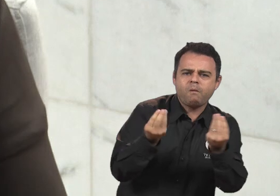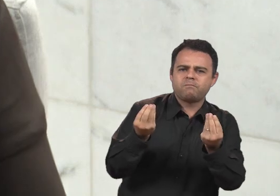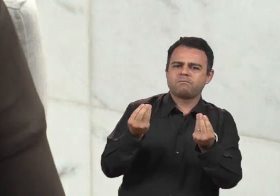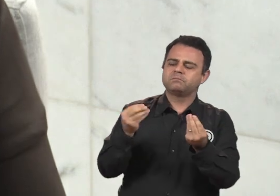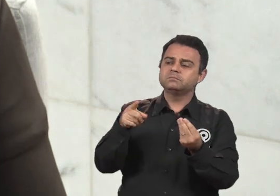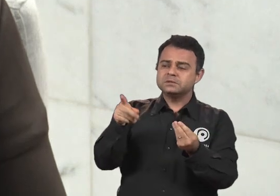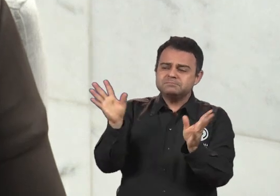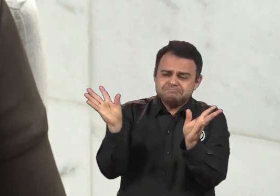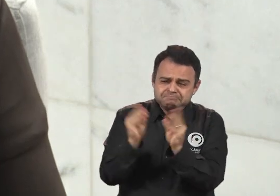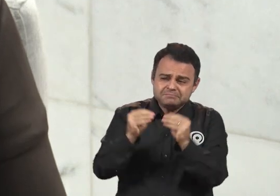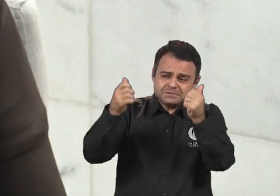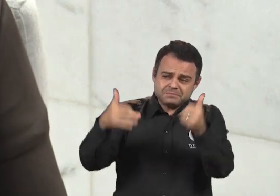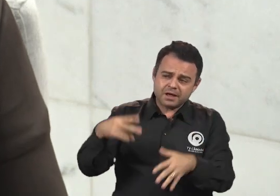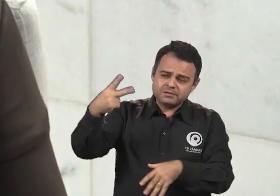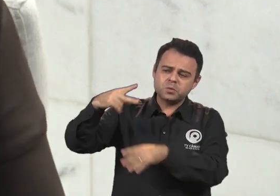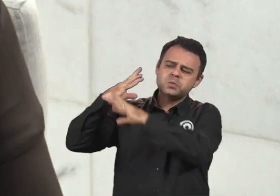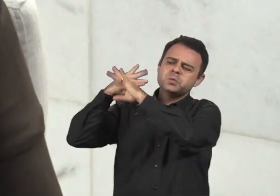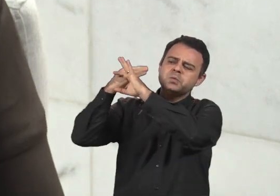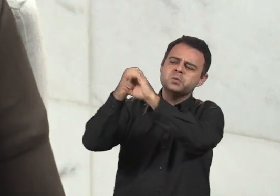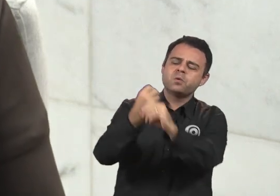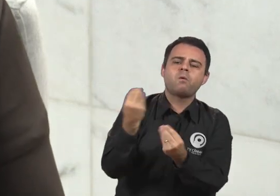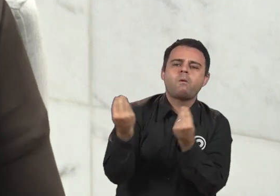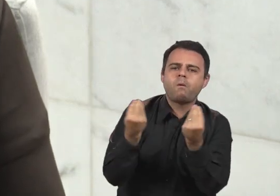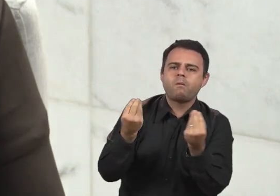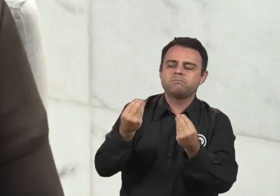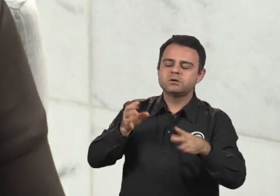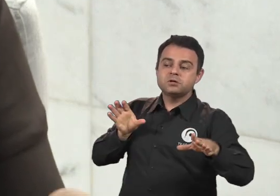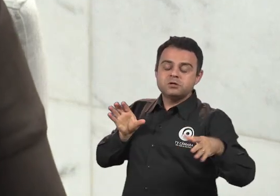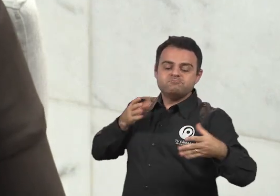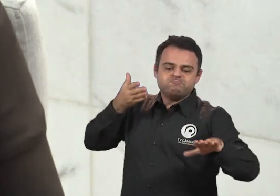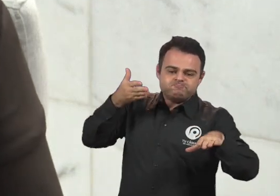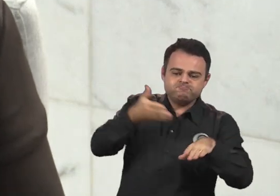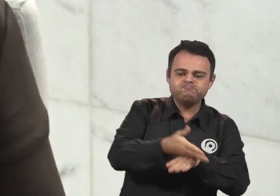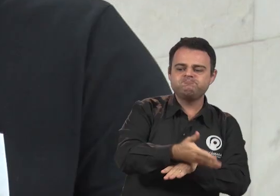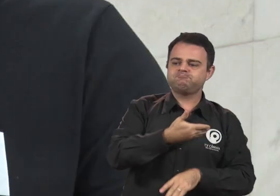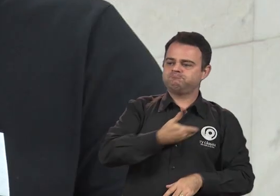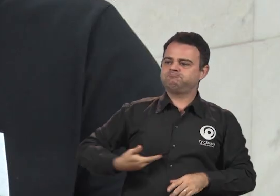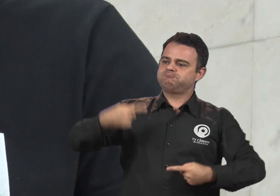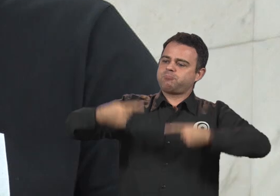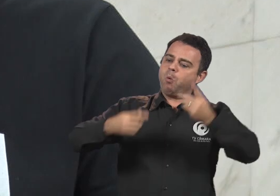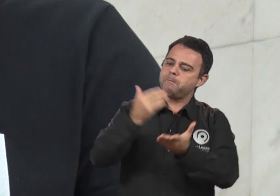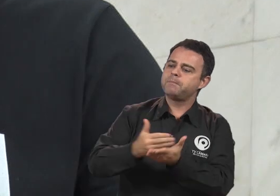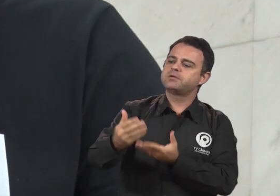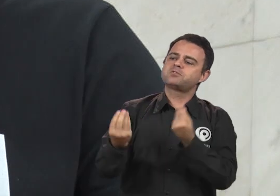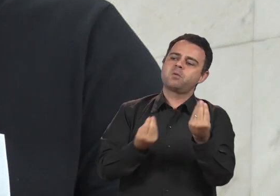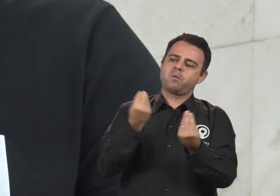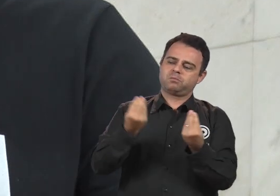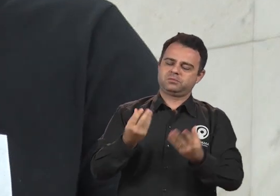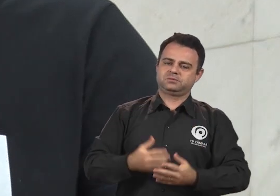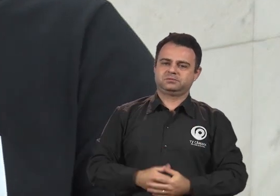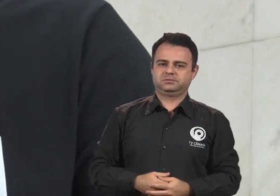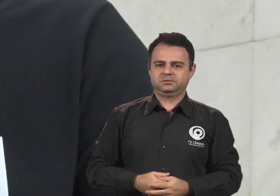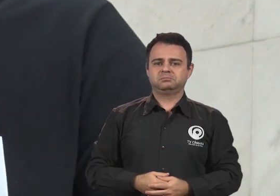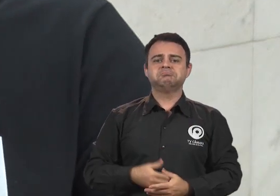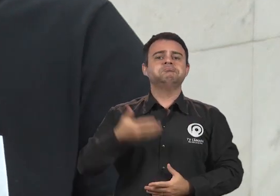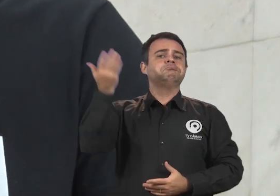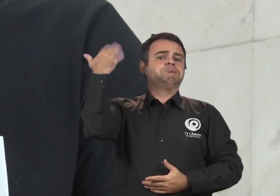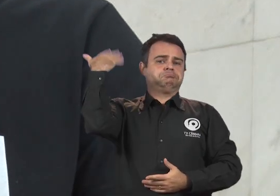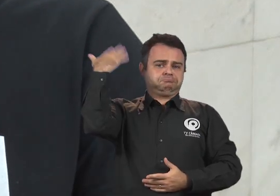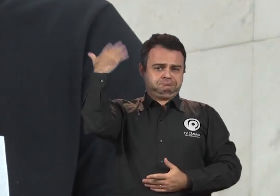um breve relato da sua trajetória, como que você se envolveu com a política, como chegou até aqui. Felipe, na verdade, veio como um